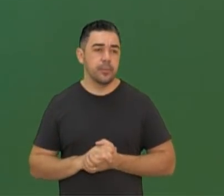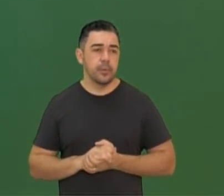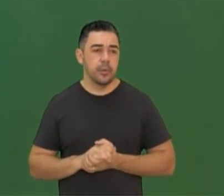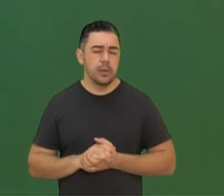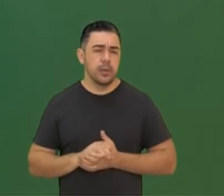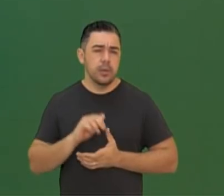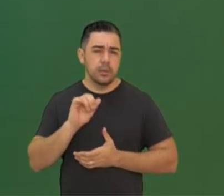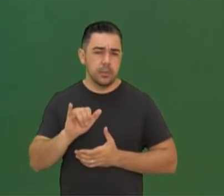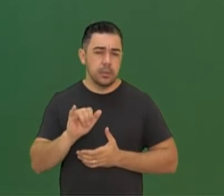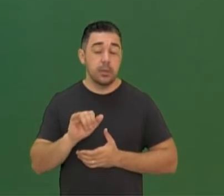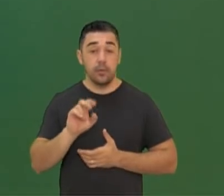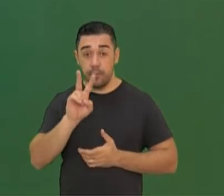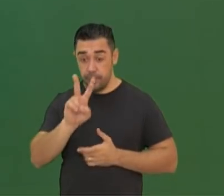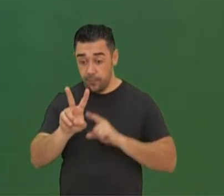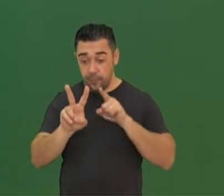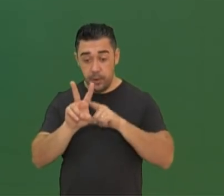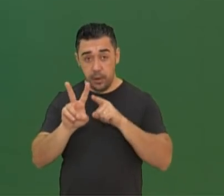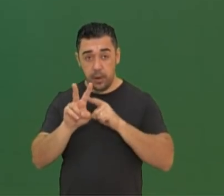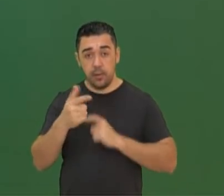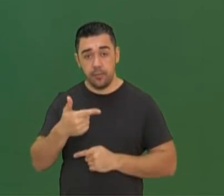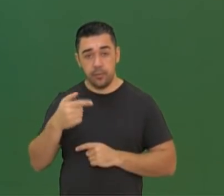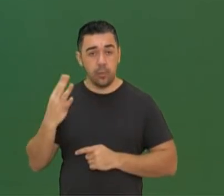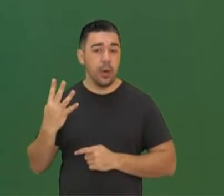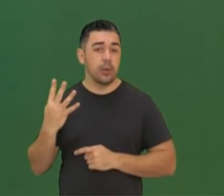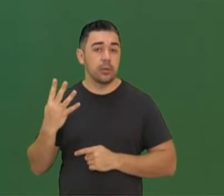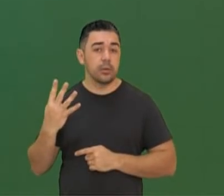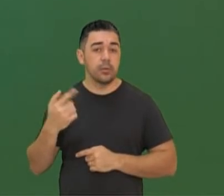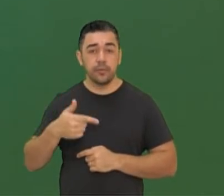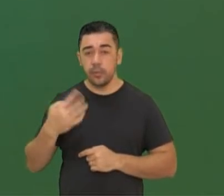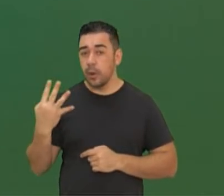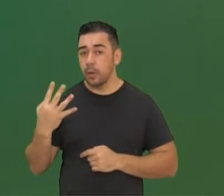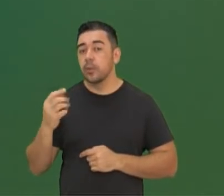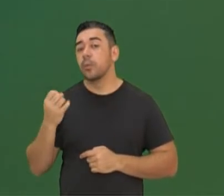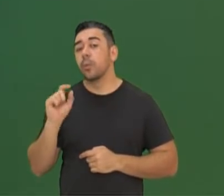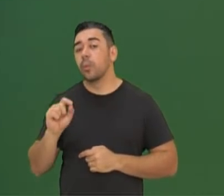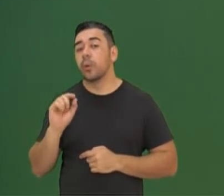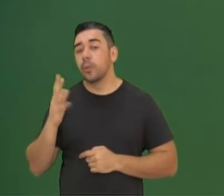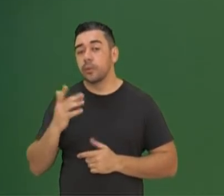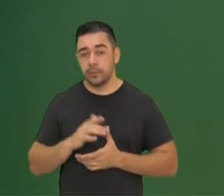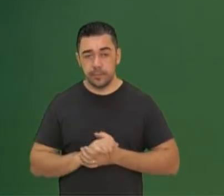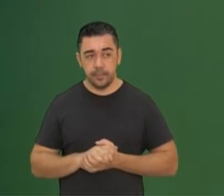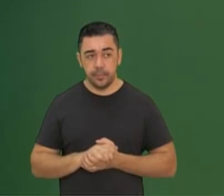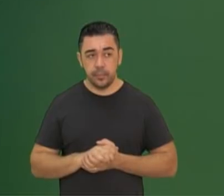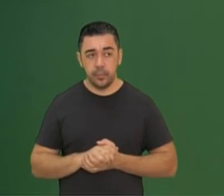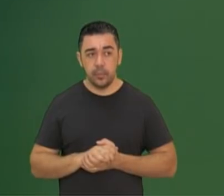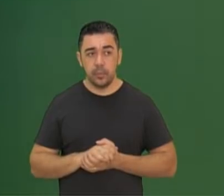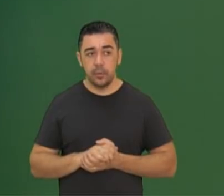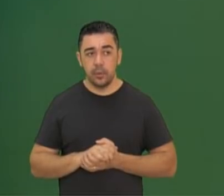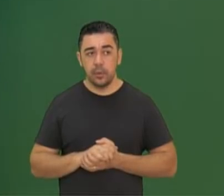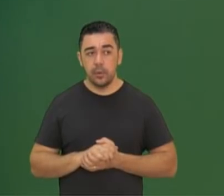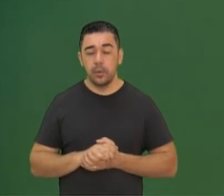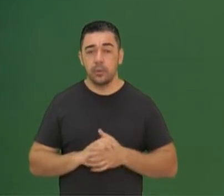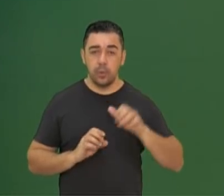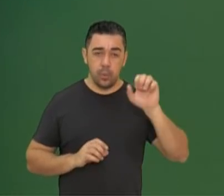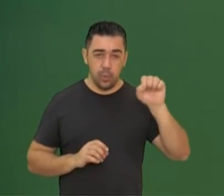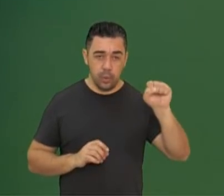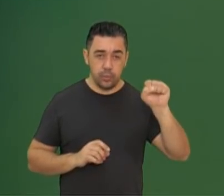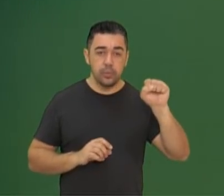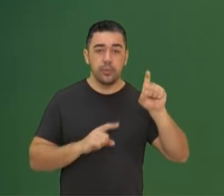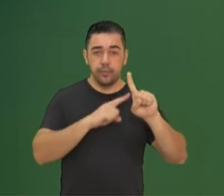Se esse volume for 24, o que vai acontecer? O 8 está multiplicando, vai para o outro lado